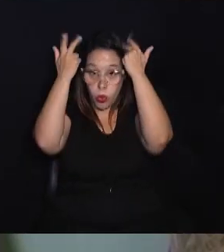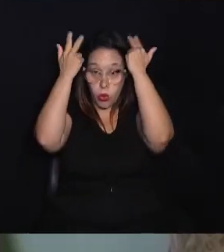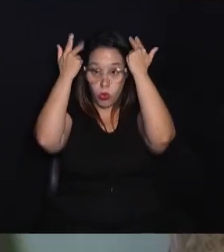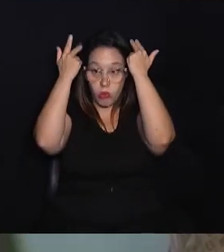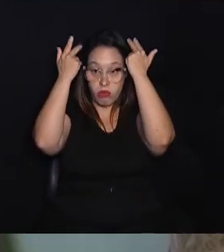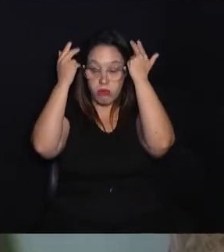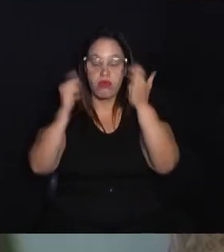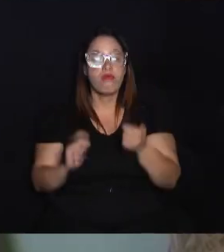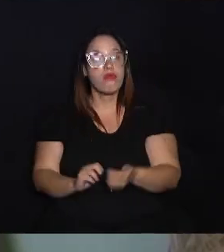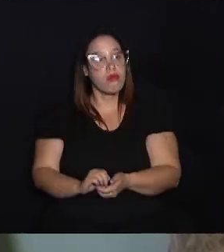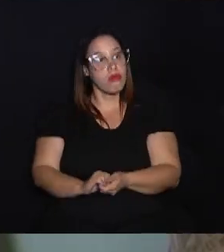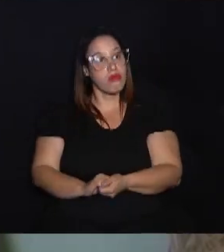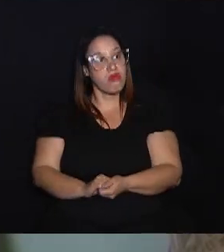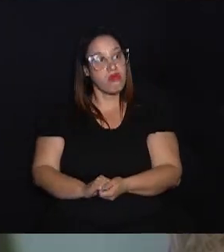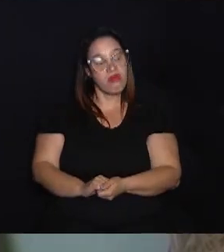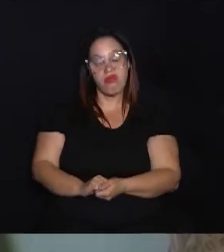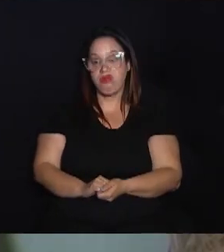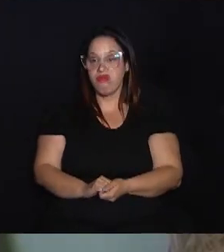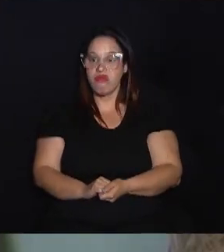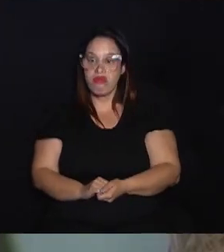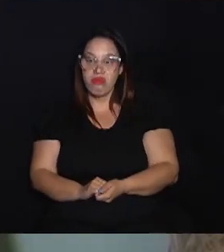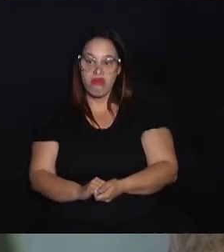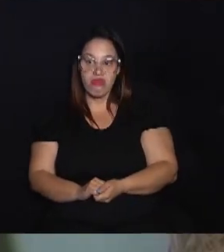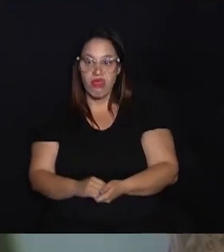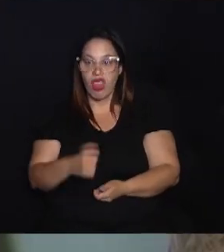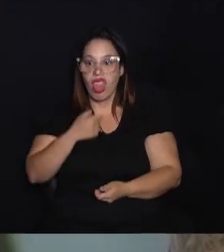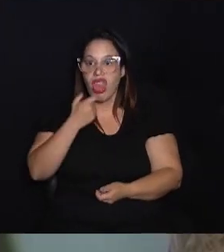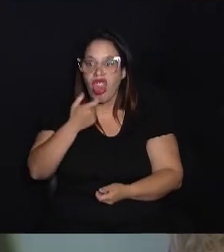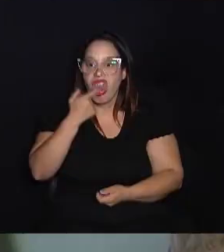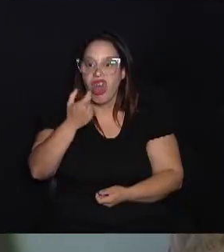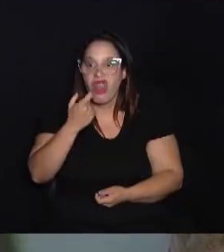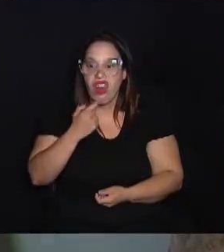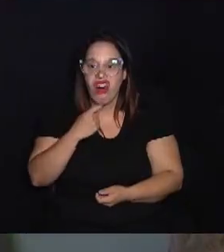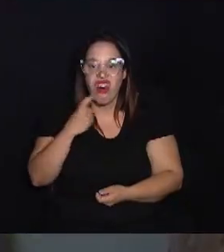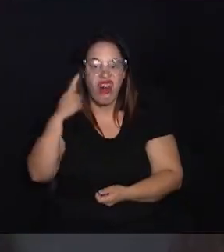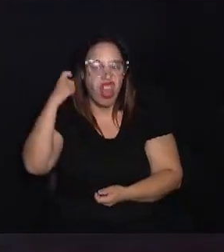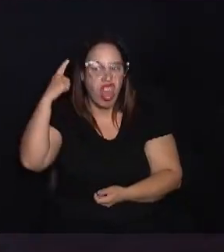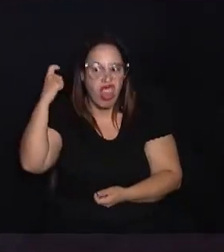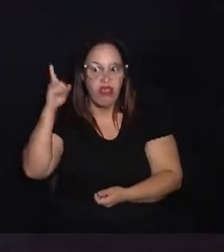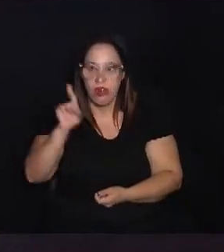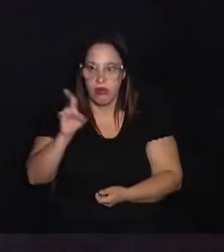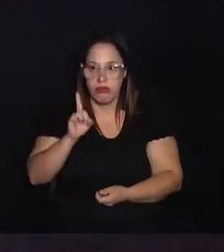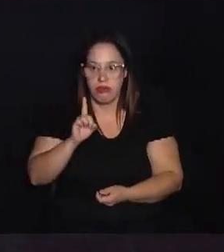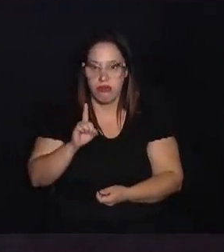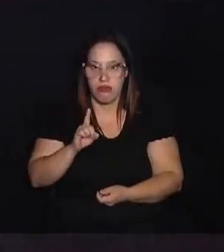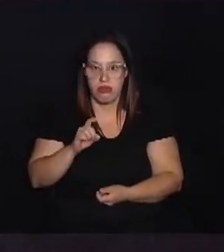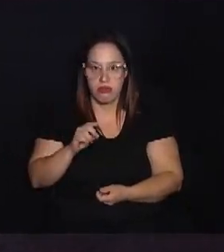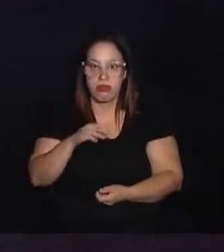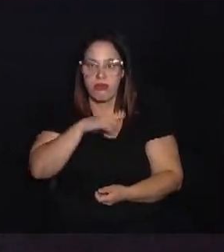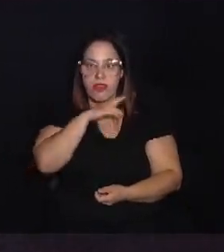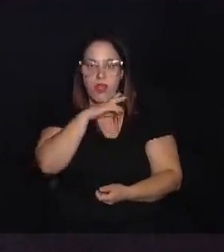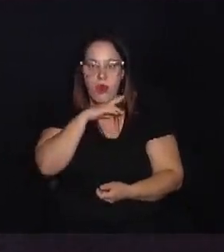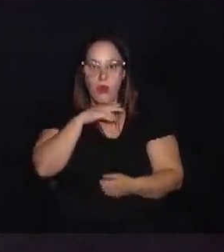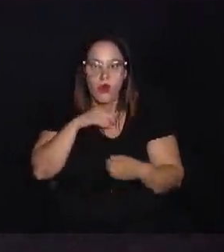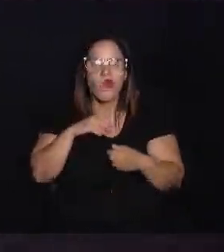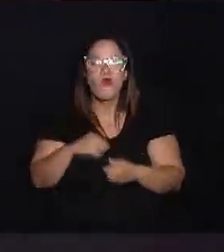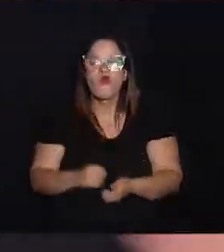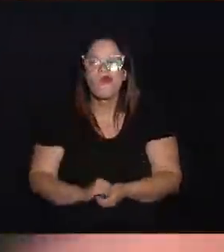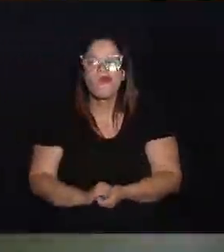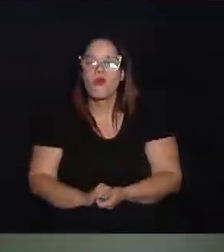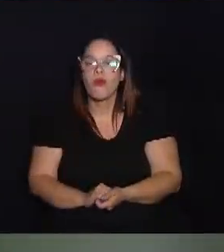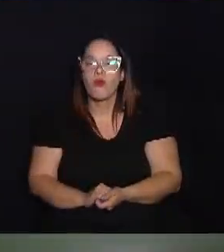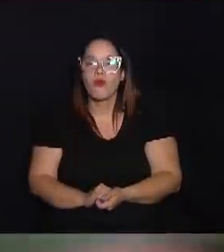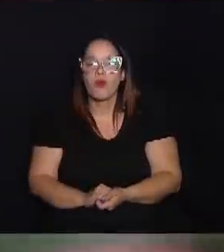tempo todo, sem emissão de ruído nenhum vocal, né? Nem nada do tipo, tá? Ele é um animal que ele faz barulhinho com os narizes, então fica